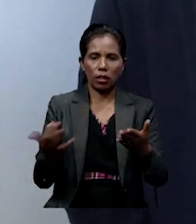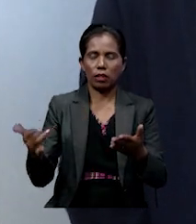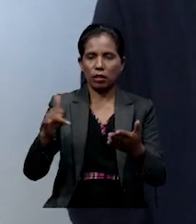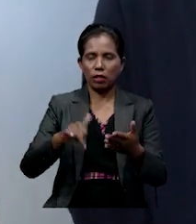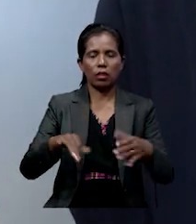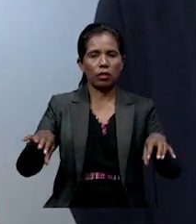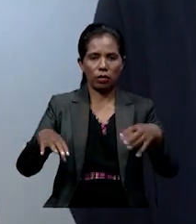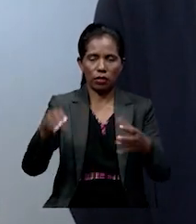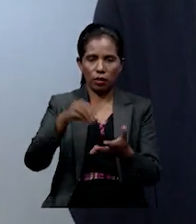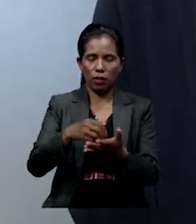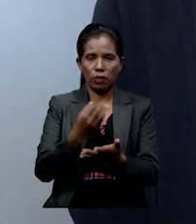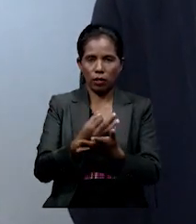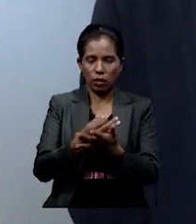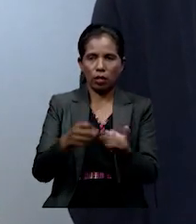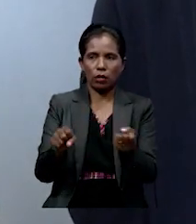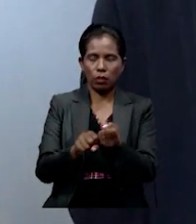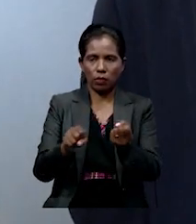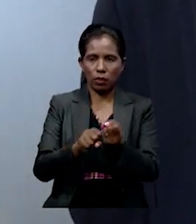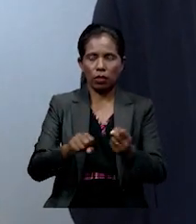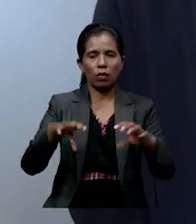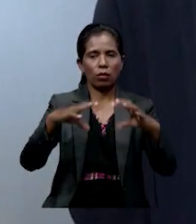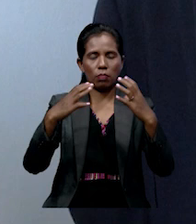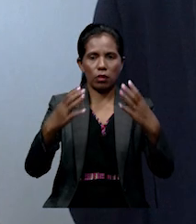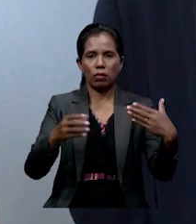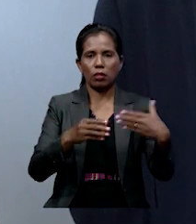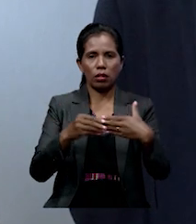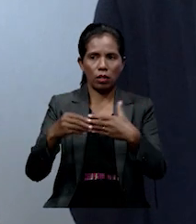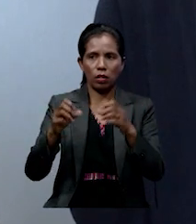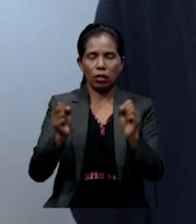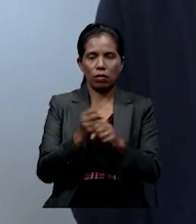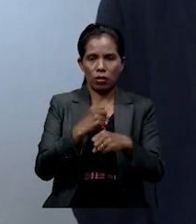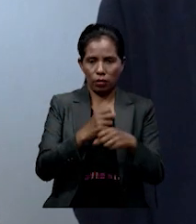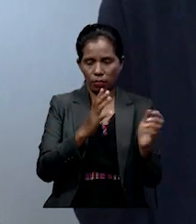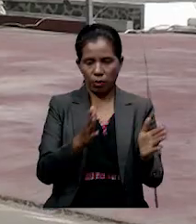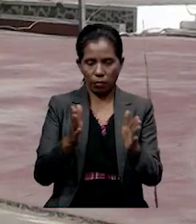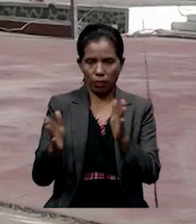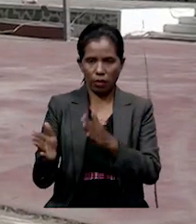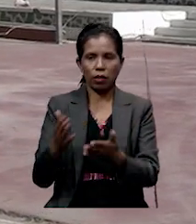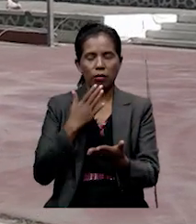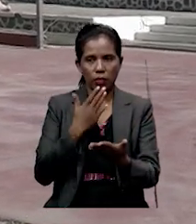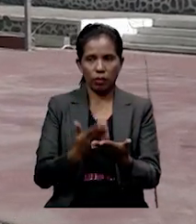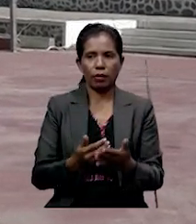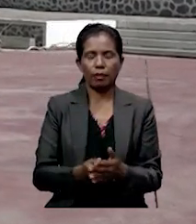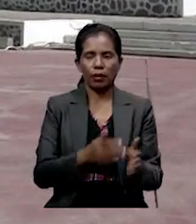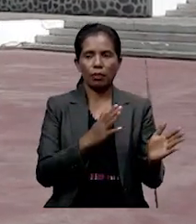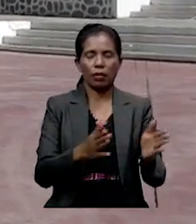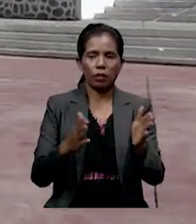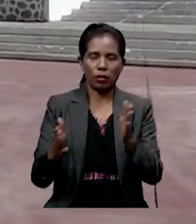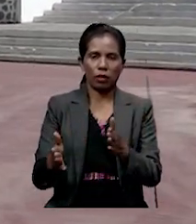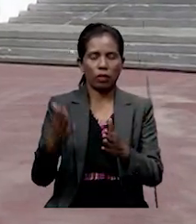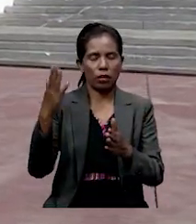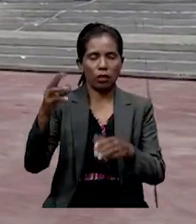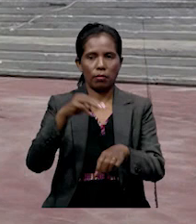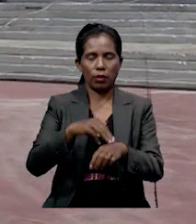financeiros será para tu bela apoia comissão organizadora conjunto da minha rua de halo preparativo ser bela sempre agora enquanto preparação para recessão no